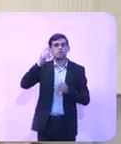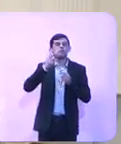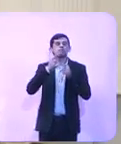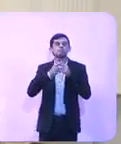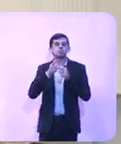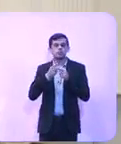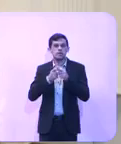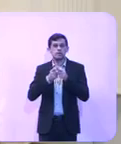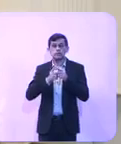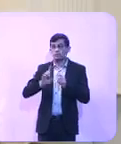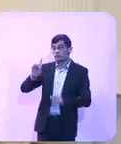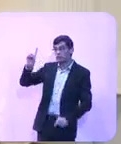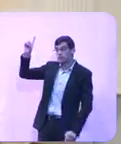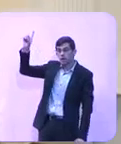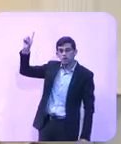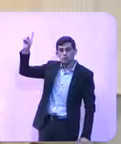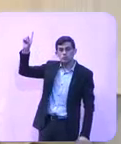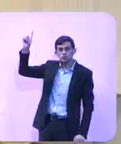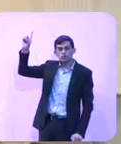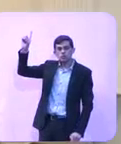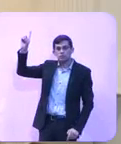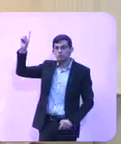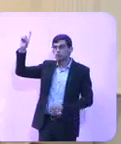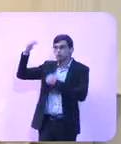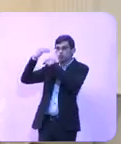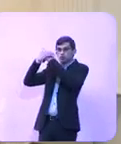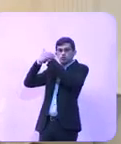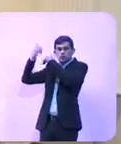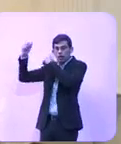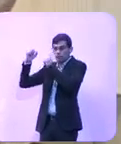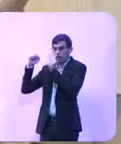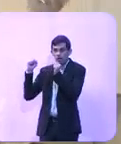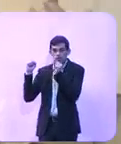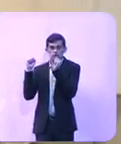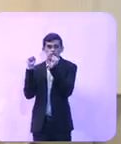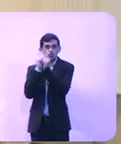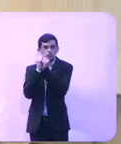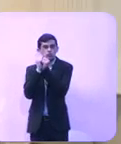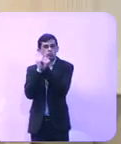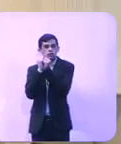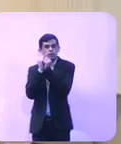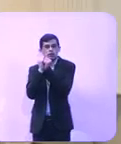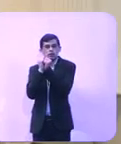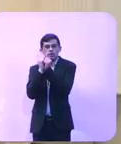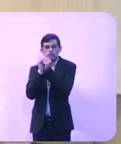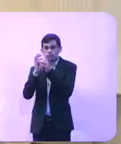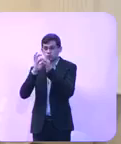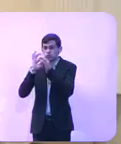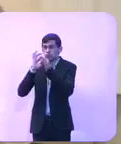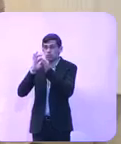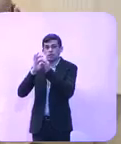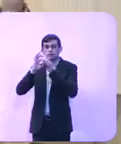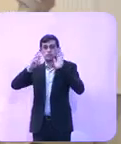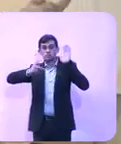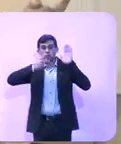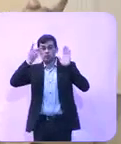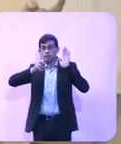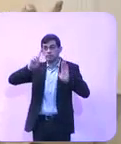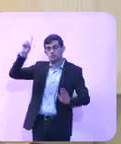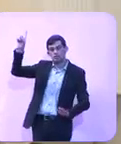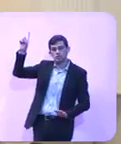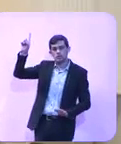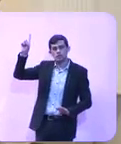alguma maneira Deus nos convida a participar das suas promessas. A obra é